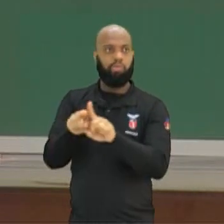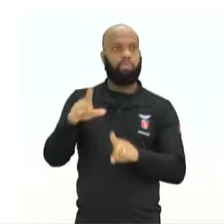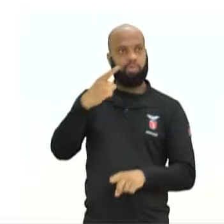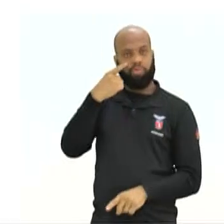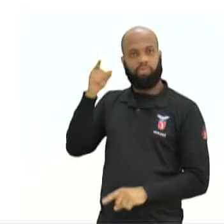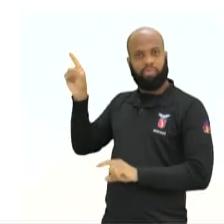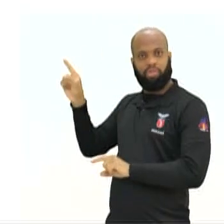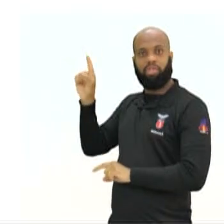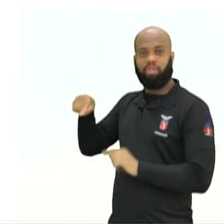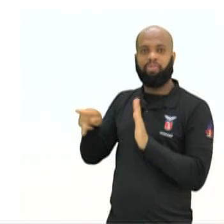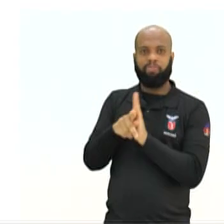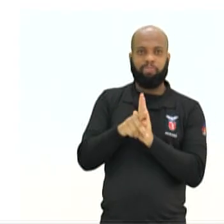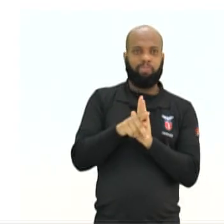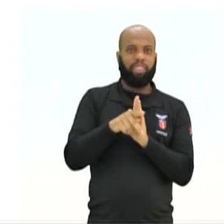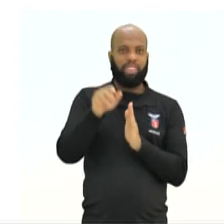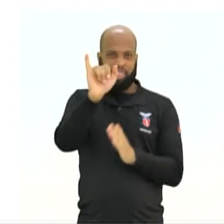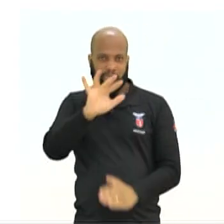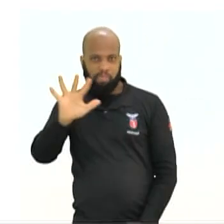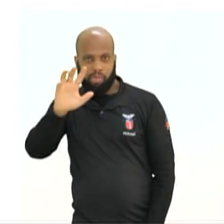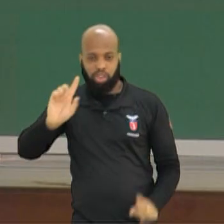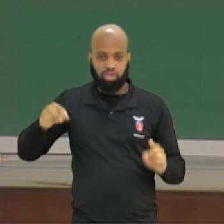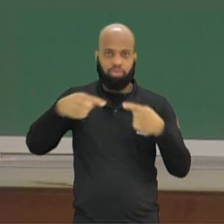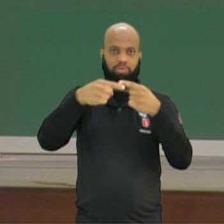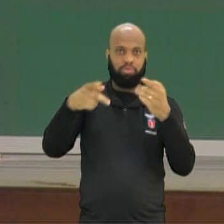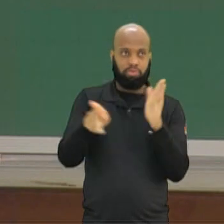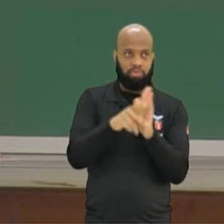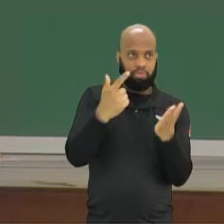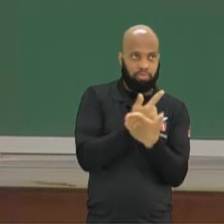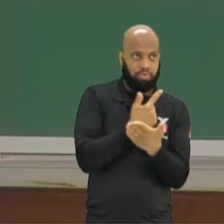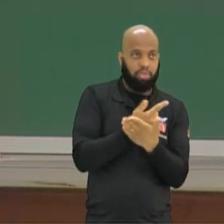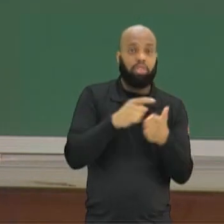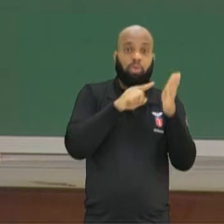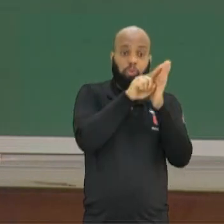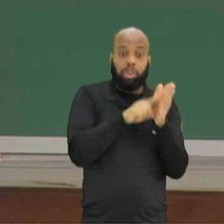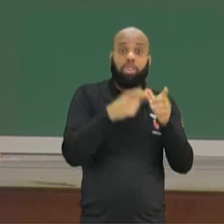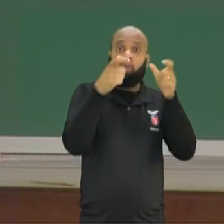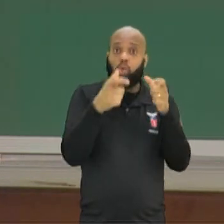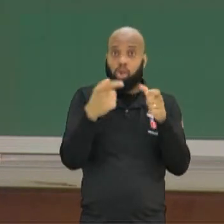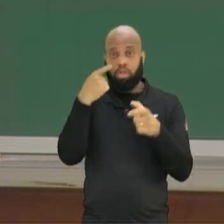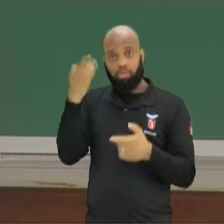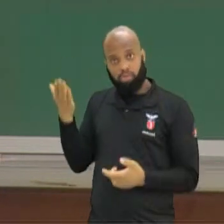quiserem ver, é muito bacana. As referências da nossa aula estão todas aqui.